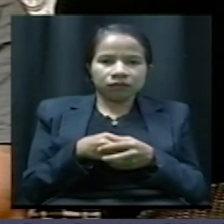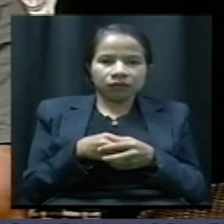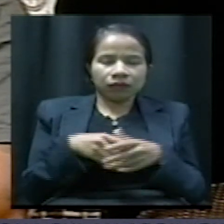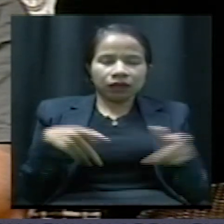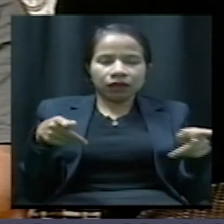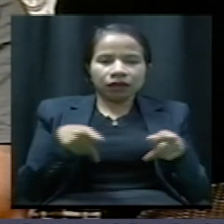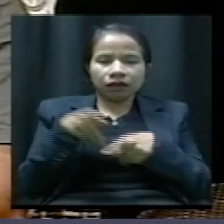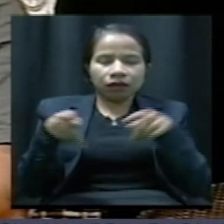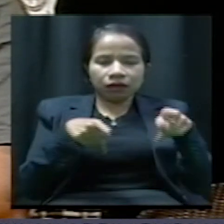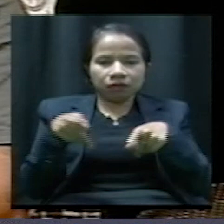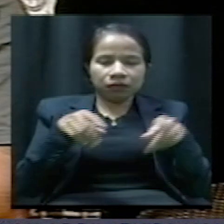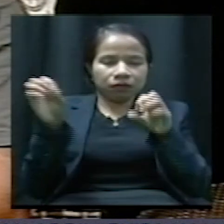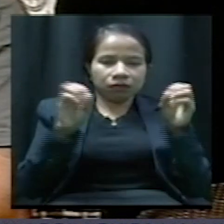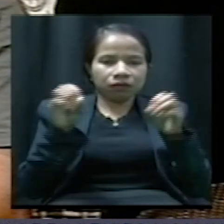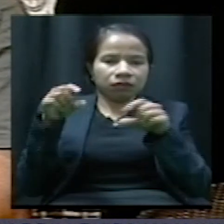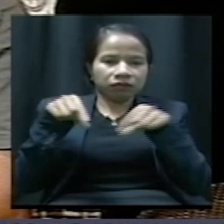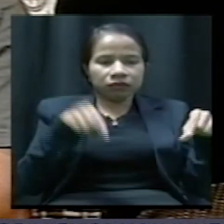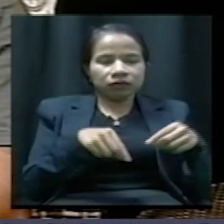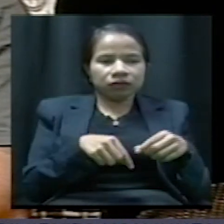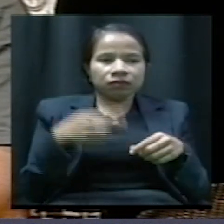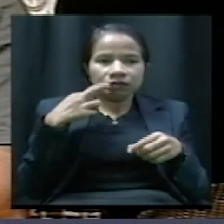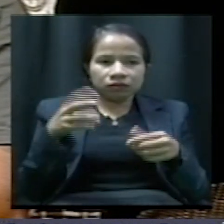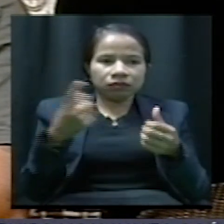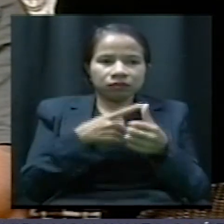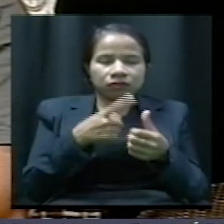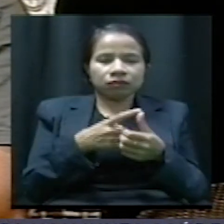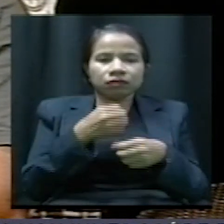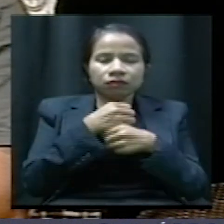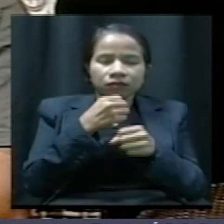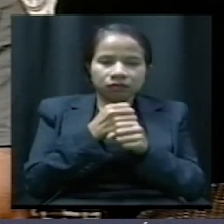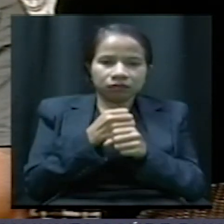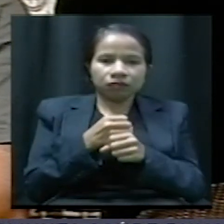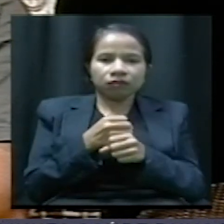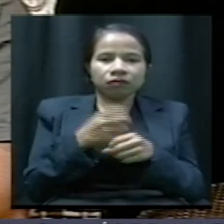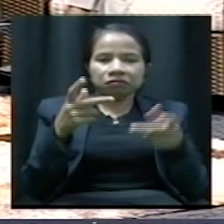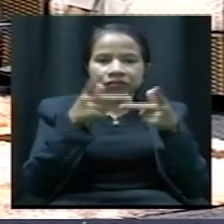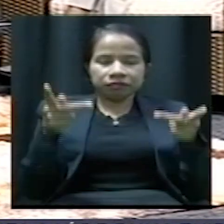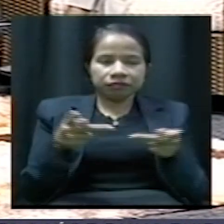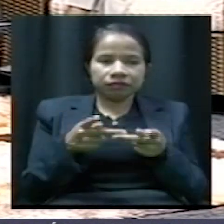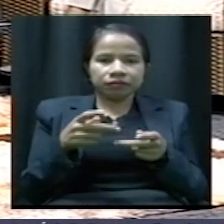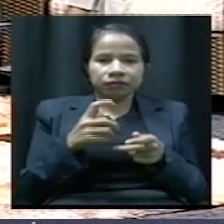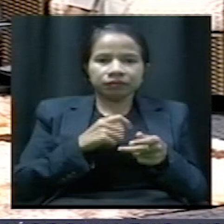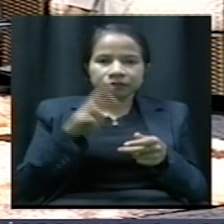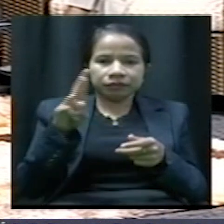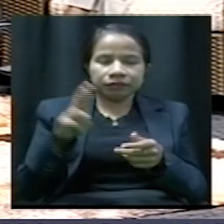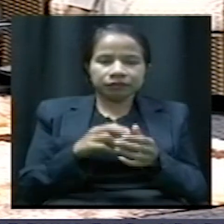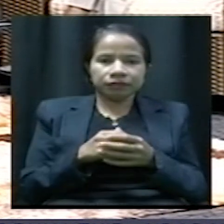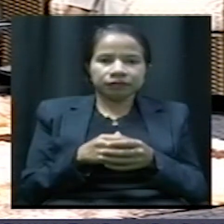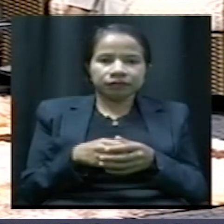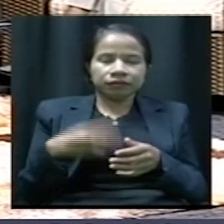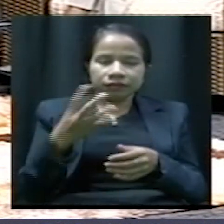nevela ho kondisyon deficientes ite prioritari sira uluk. Ne ita halo ne sentro ita nema